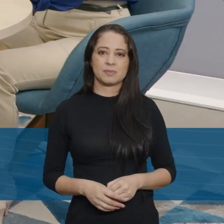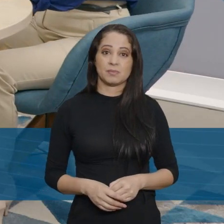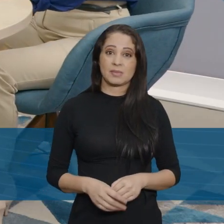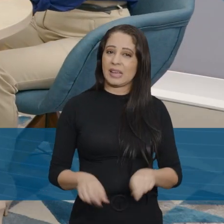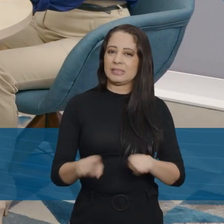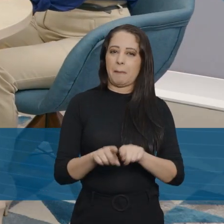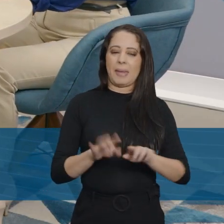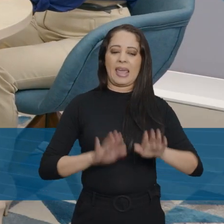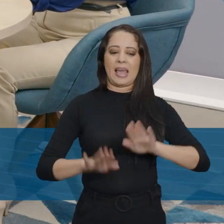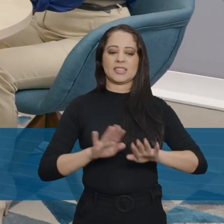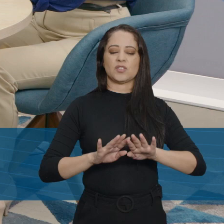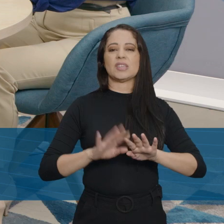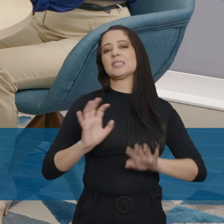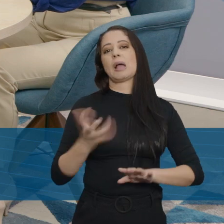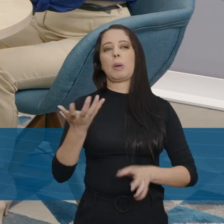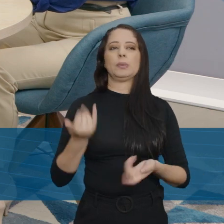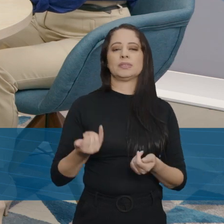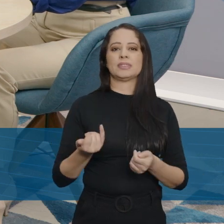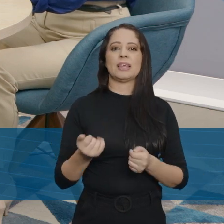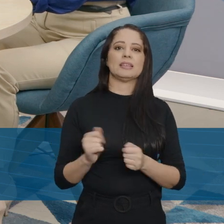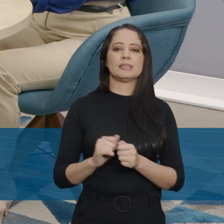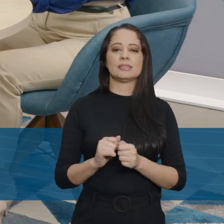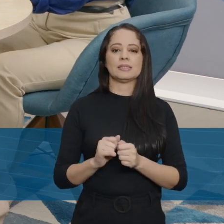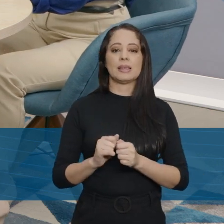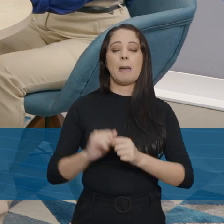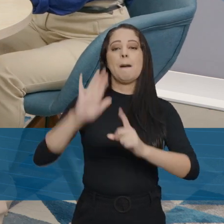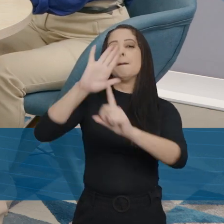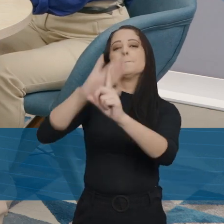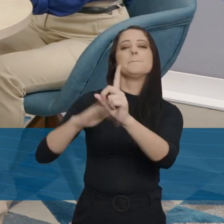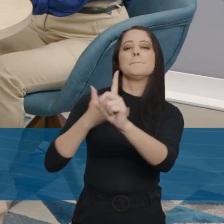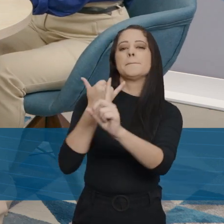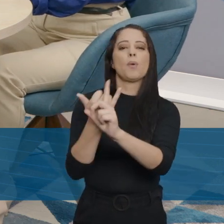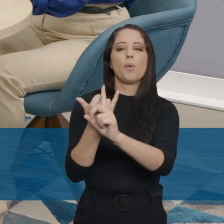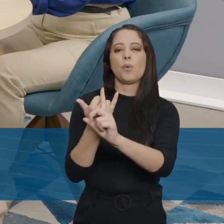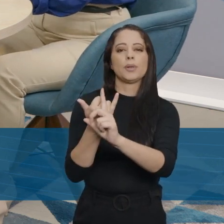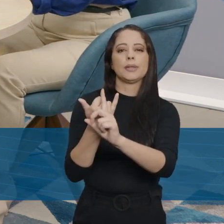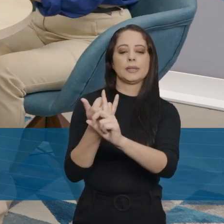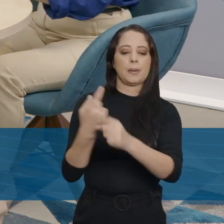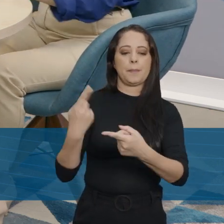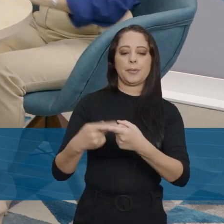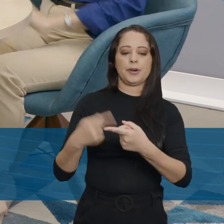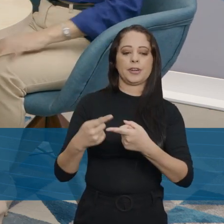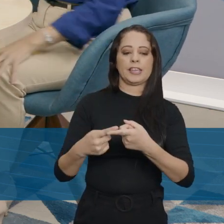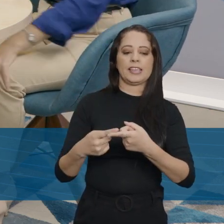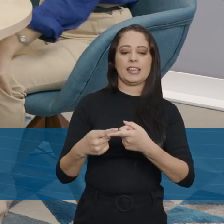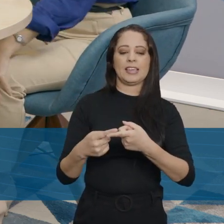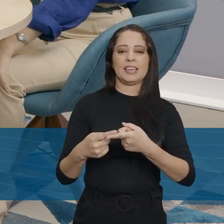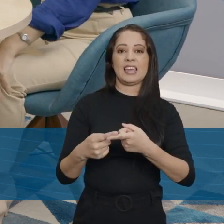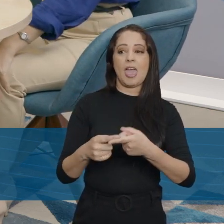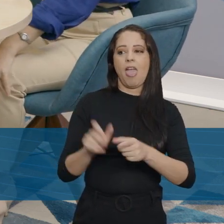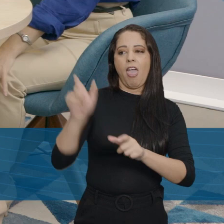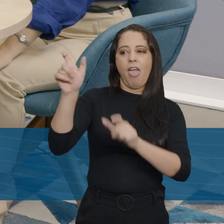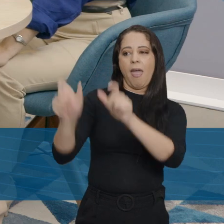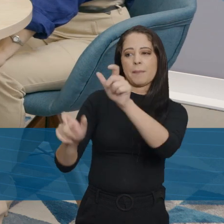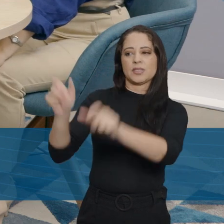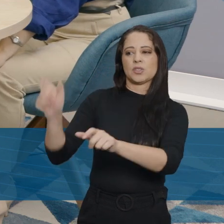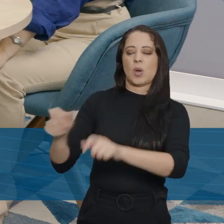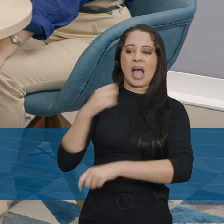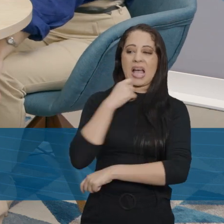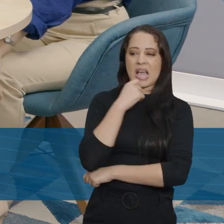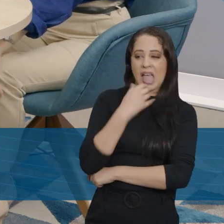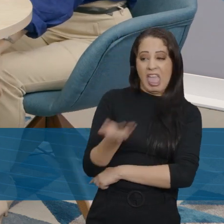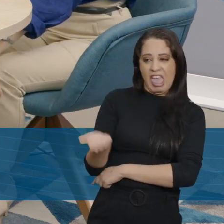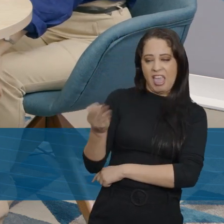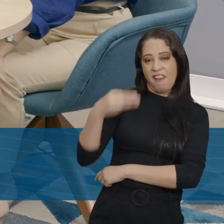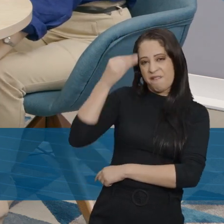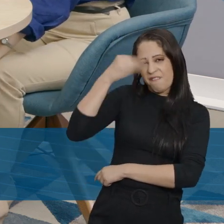né? A pessoa pode fazer bullying uma pessoa que está se destacando, ou então quem ela vê que, teoricamente, seria mais frágil do